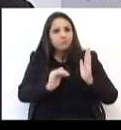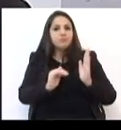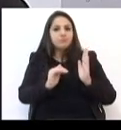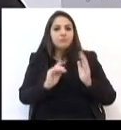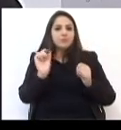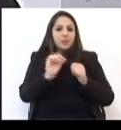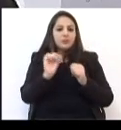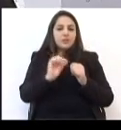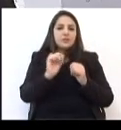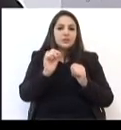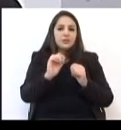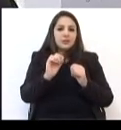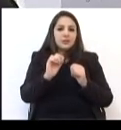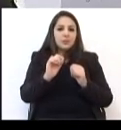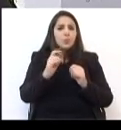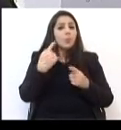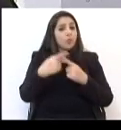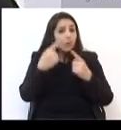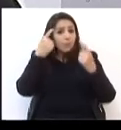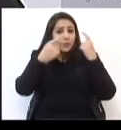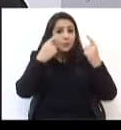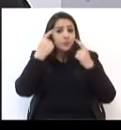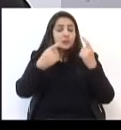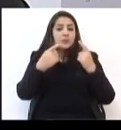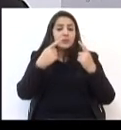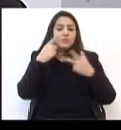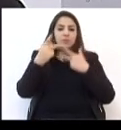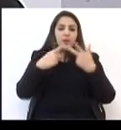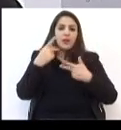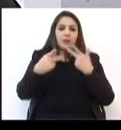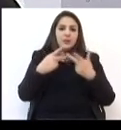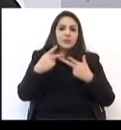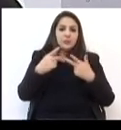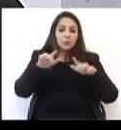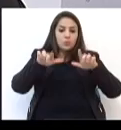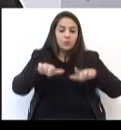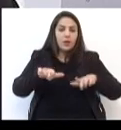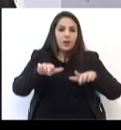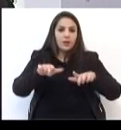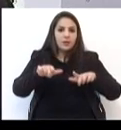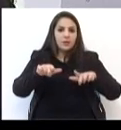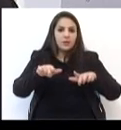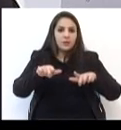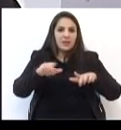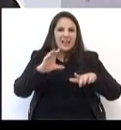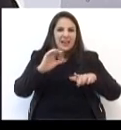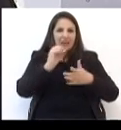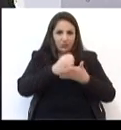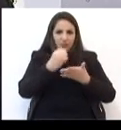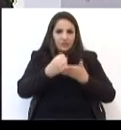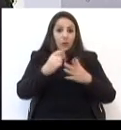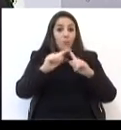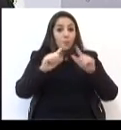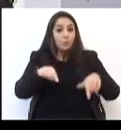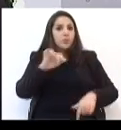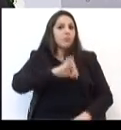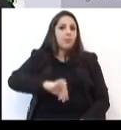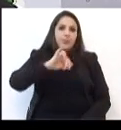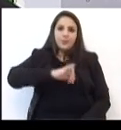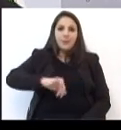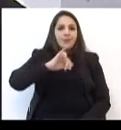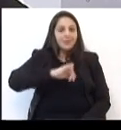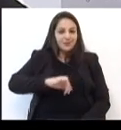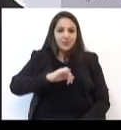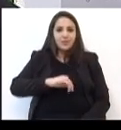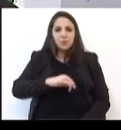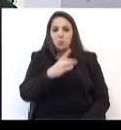indivíduos que fizeram esse concurso. É preocupante que se trata de um cargo público importante, como a Defensoria Pública, e que estão à